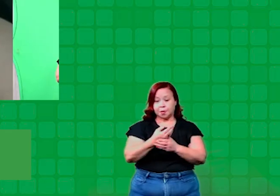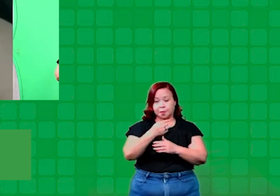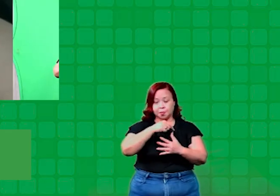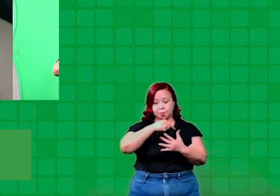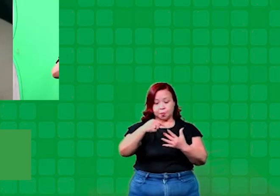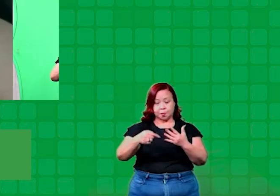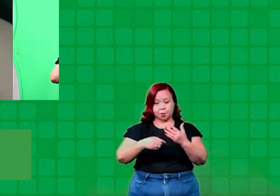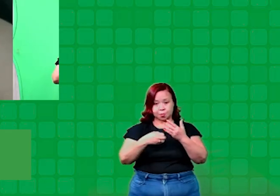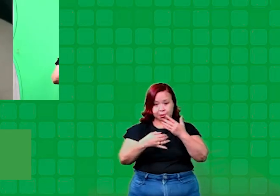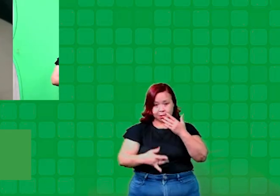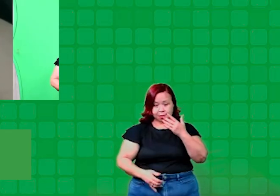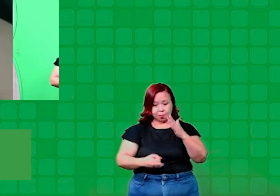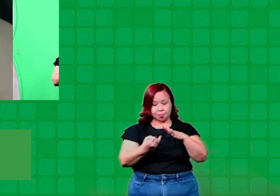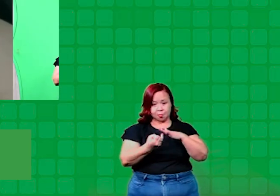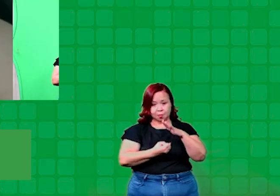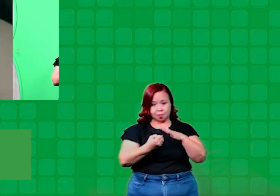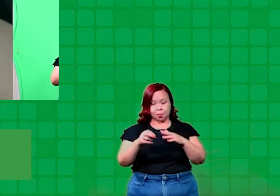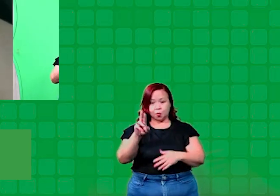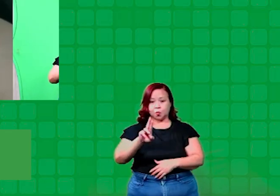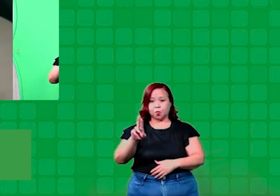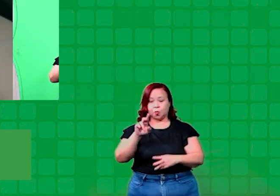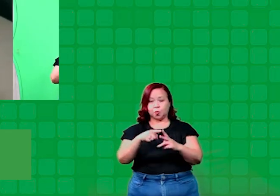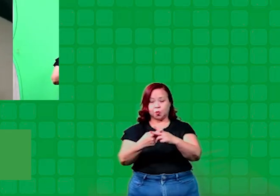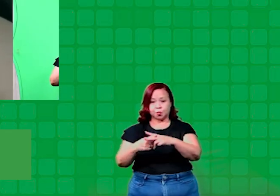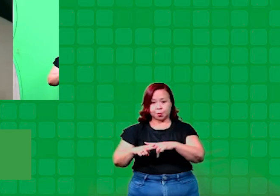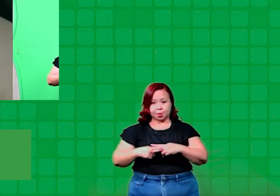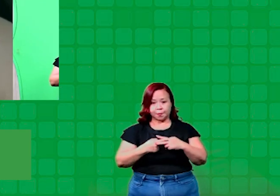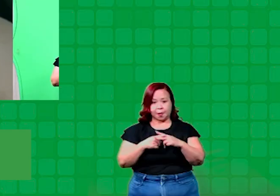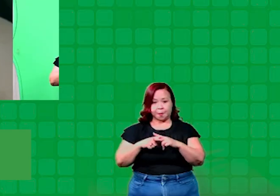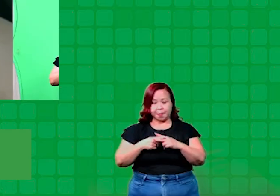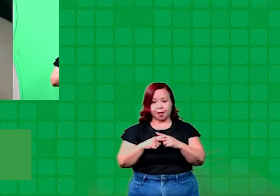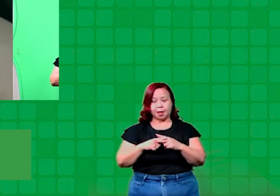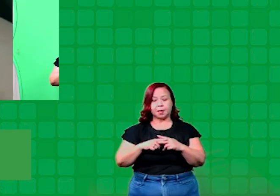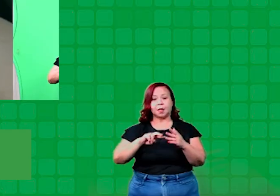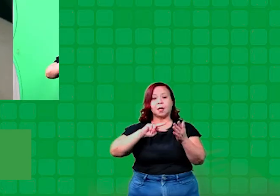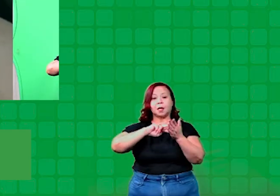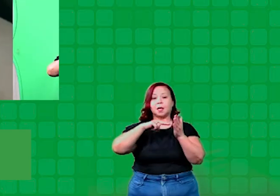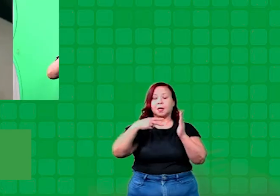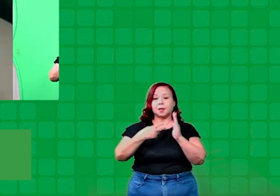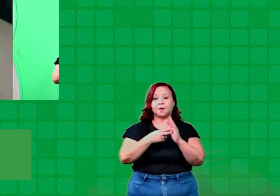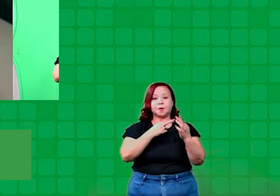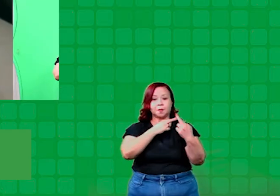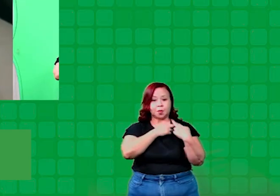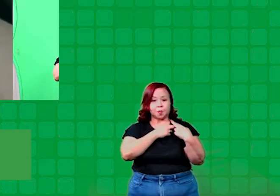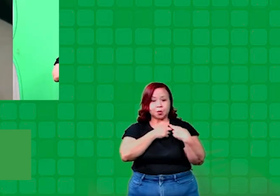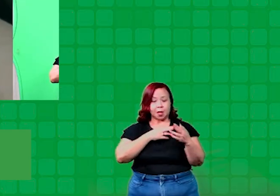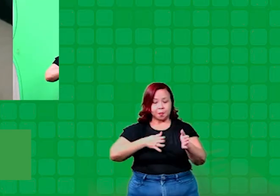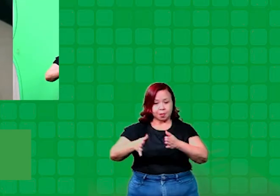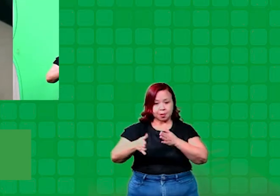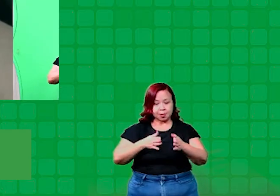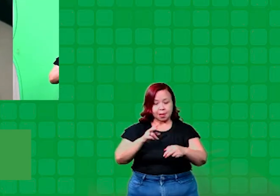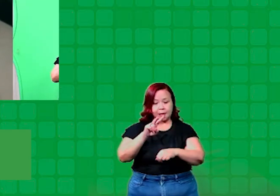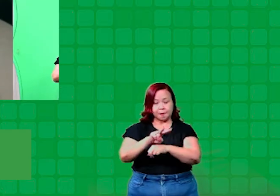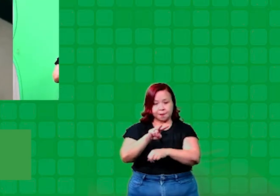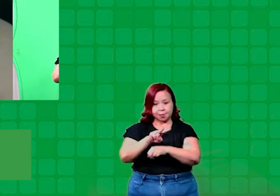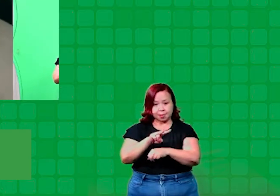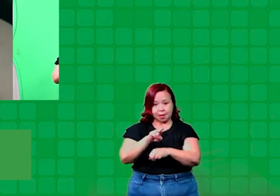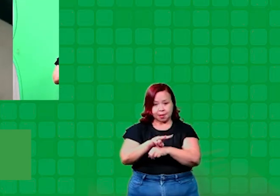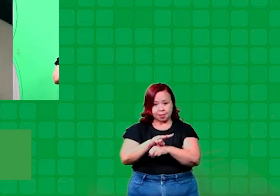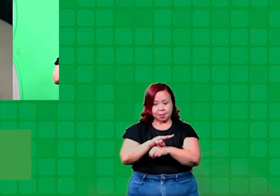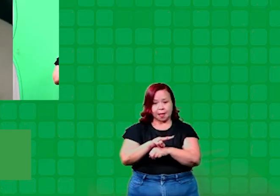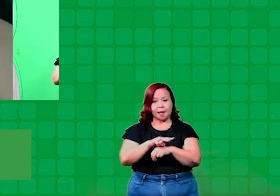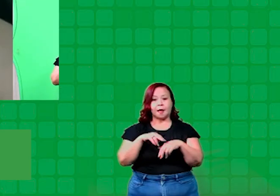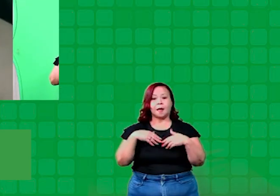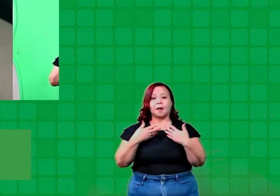diretrizes institucionais do uso dessa ferramenta, define os responsáveis por acessar, fiscalizar e manutenir,